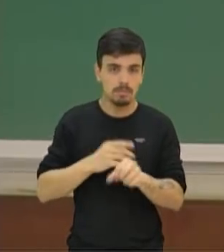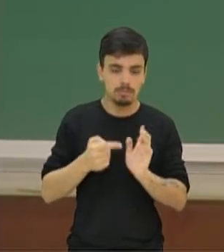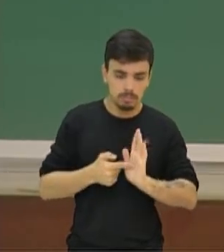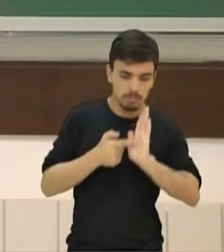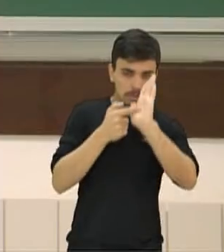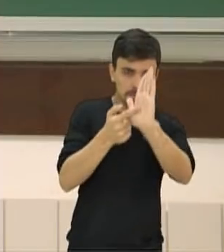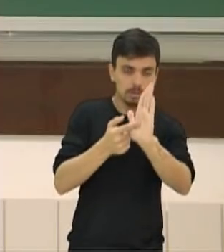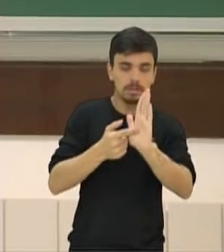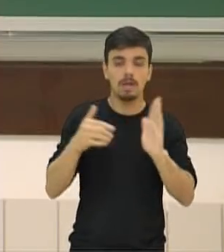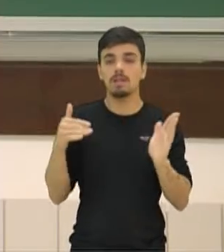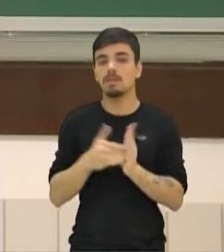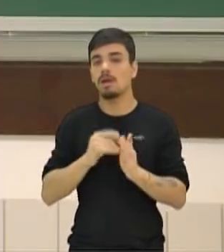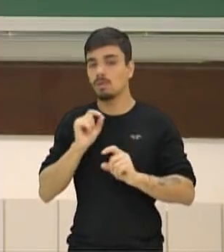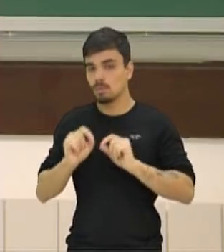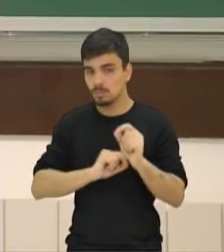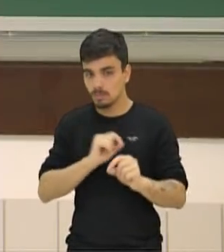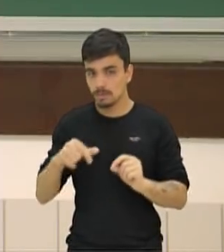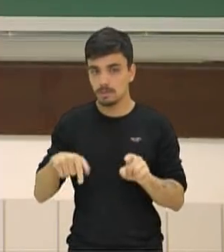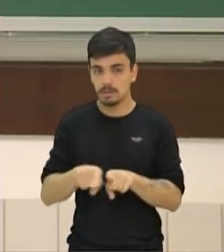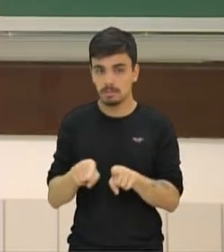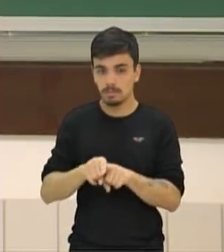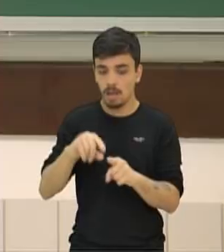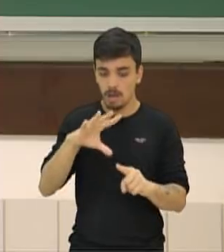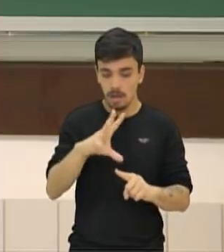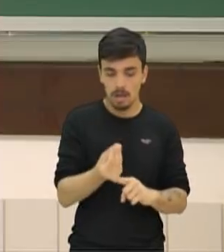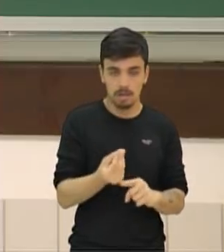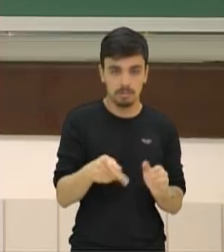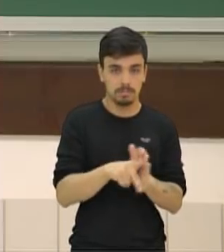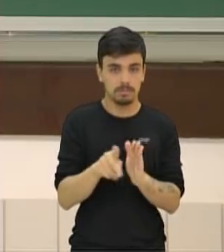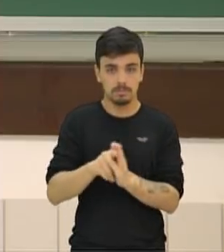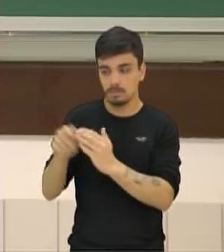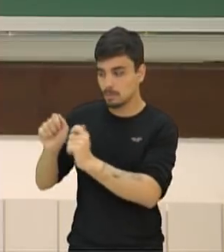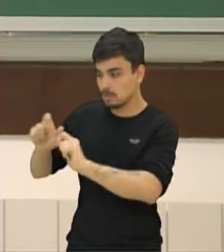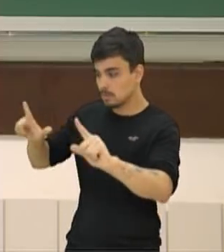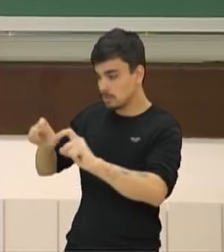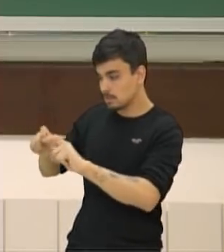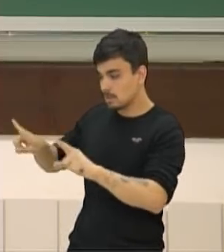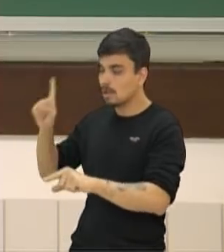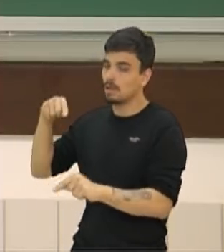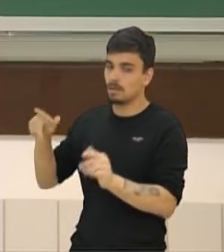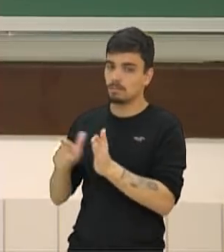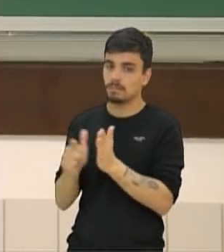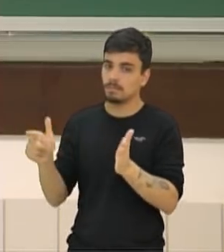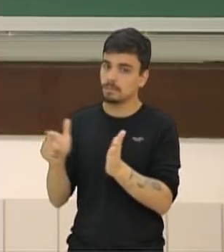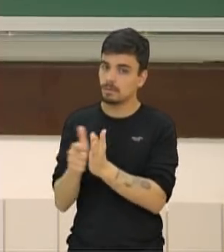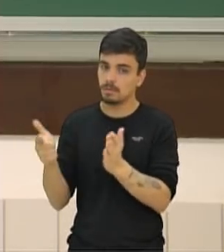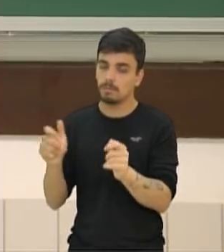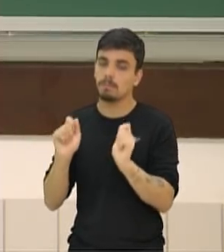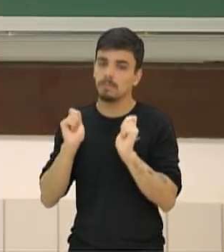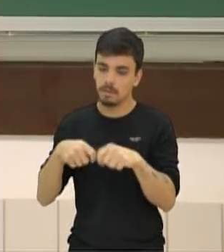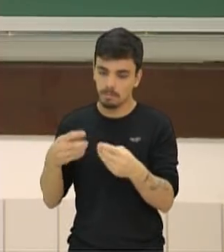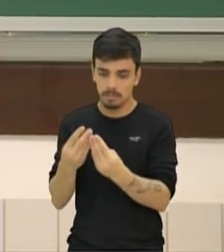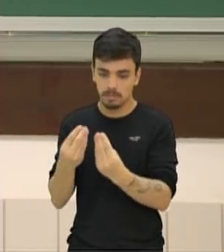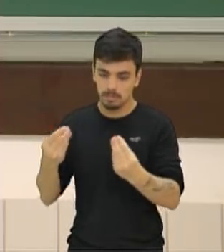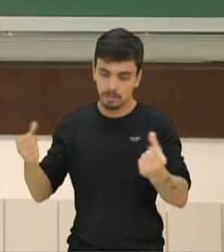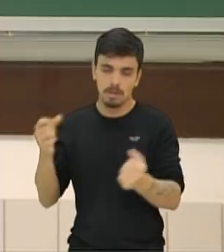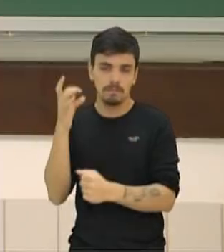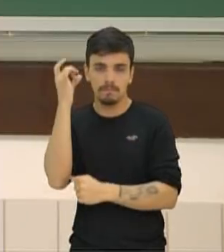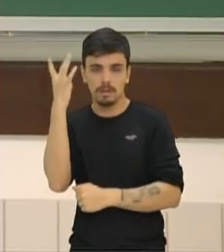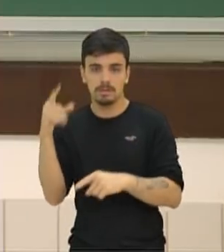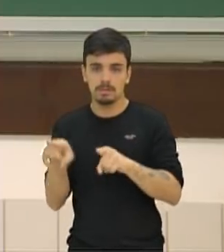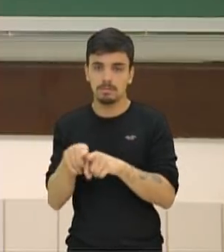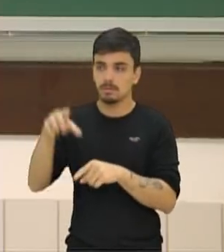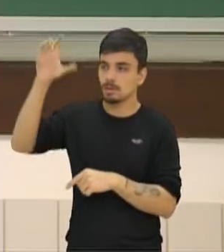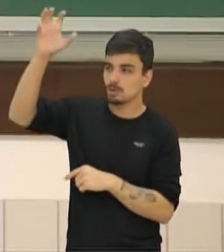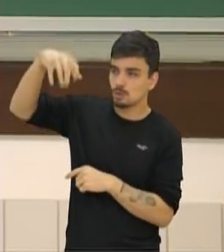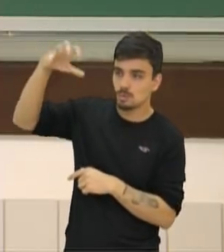exposição. Até porque a arte do azulejo, né, que eles fizeram era feita de papel, ou seja, podia se desmanchar com facilidade, né, podia